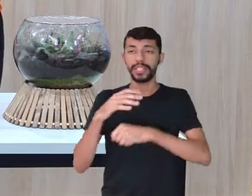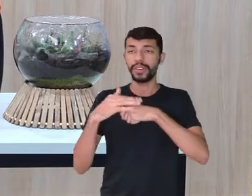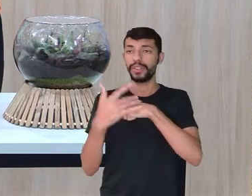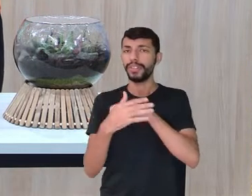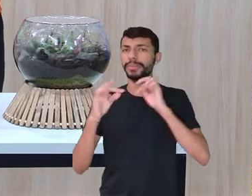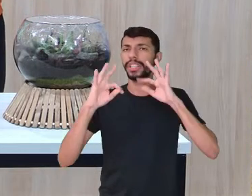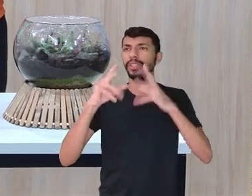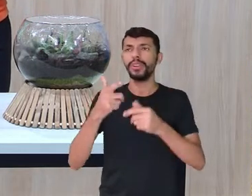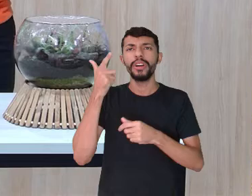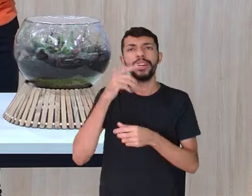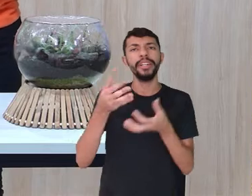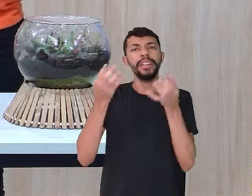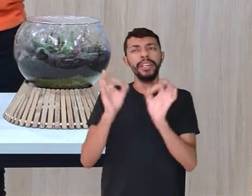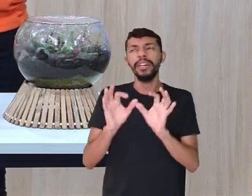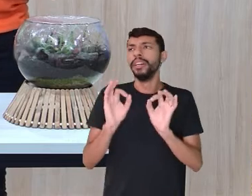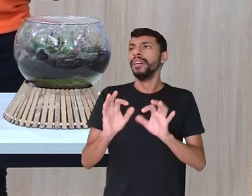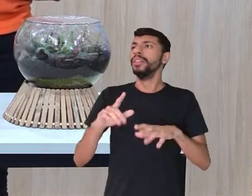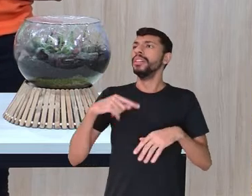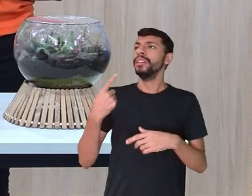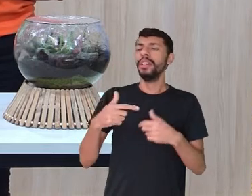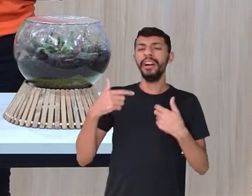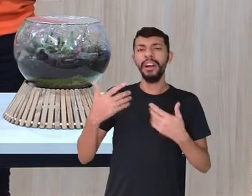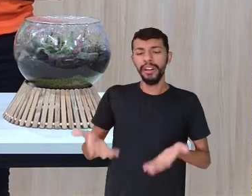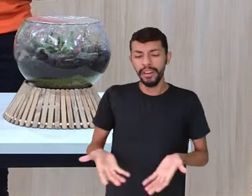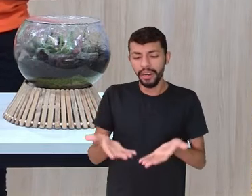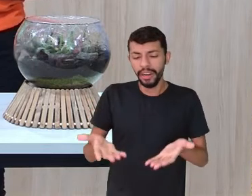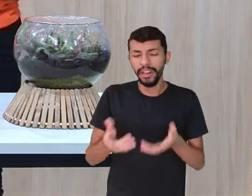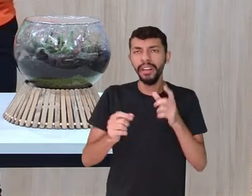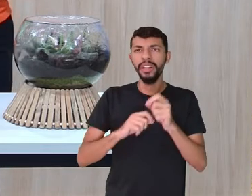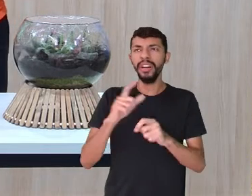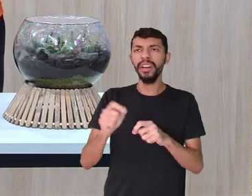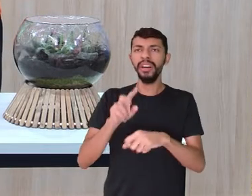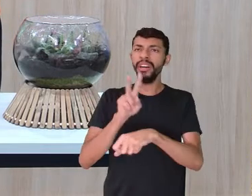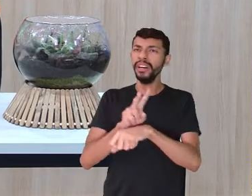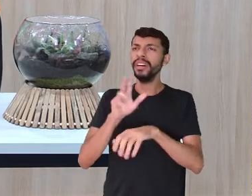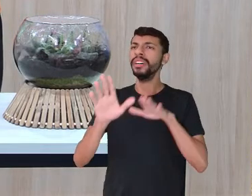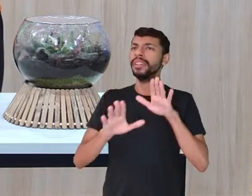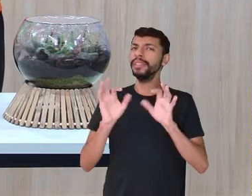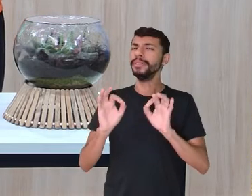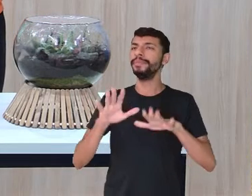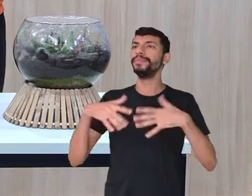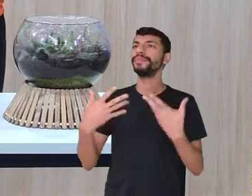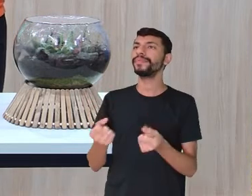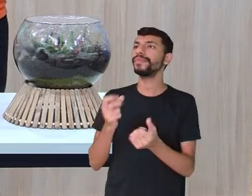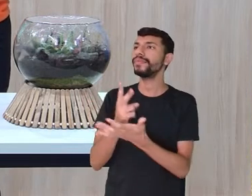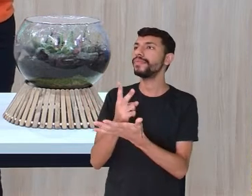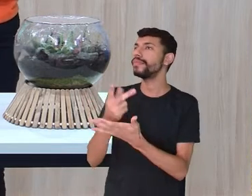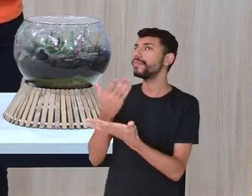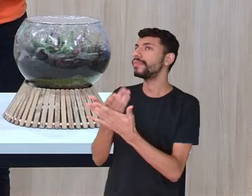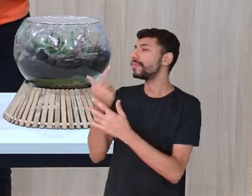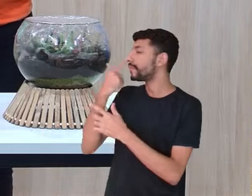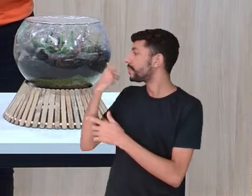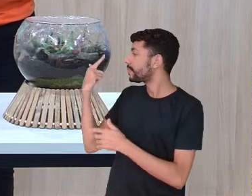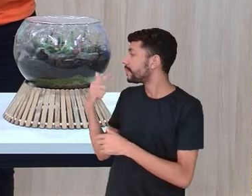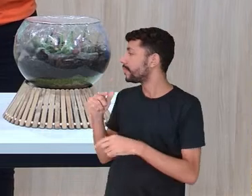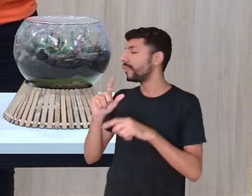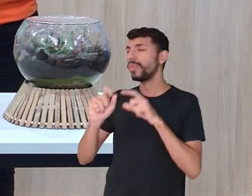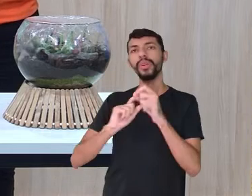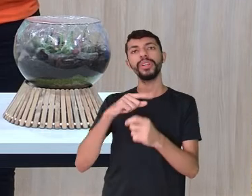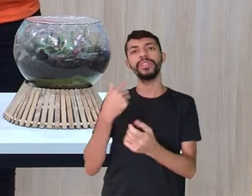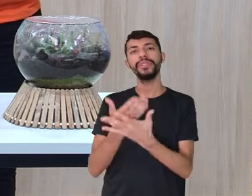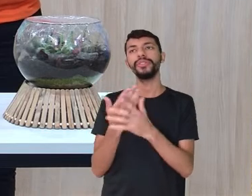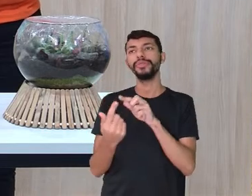imunizado, porque nós trabalhamos muito que a prevenção é tudo. Então, dando continuidade à nossa aula, o que foi que nós vimos na nossa aula